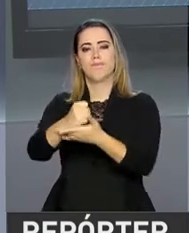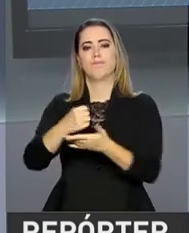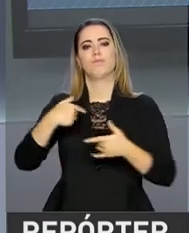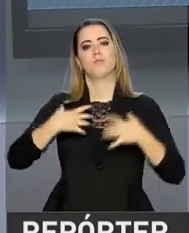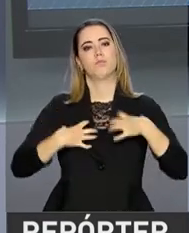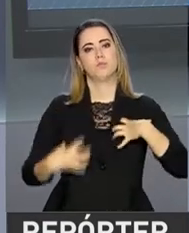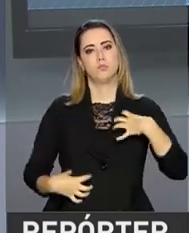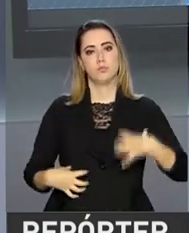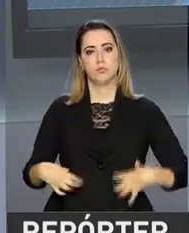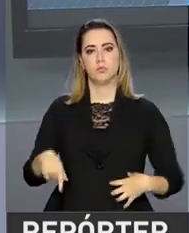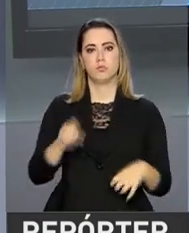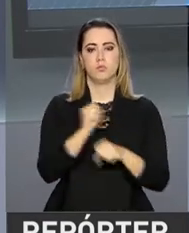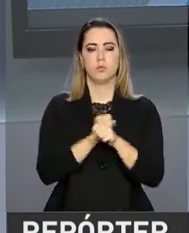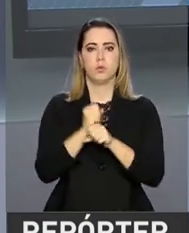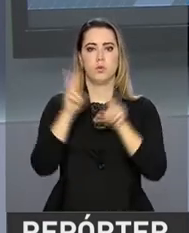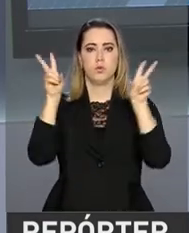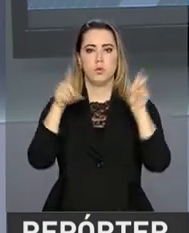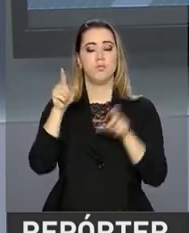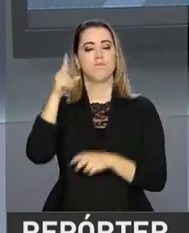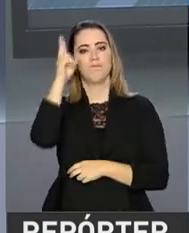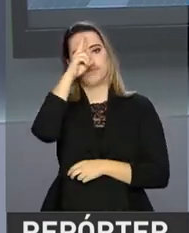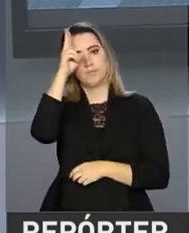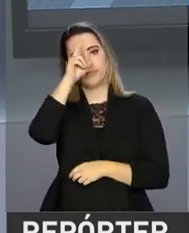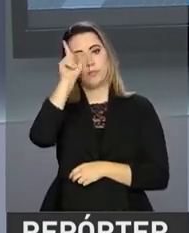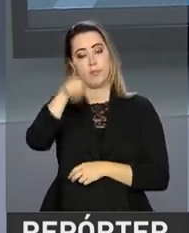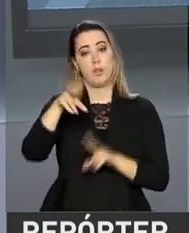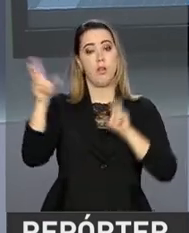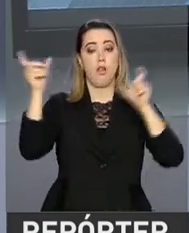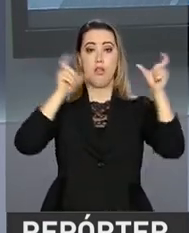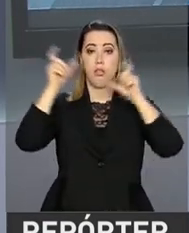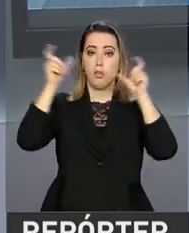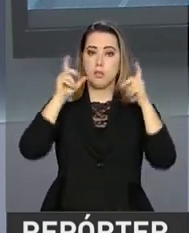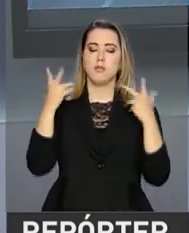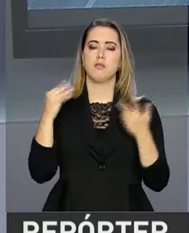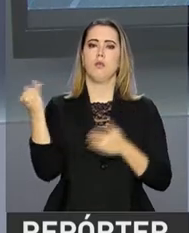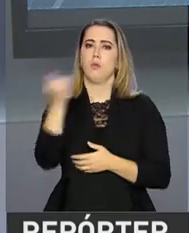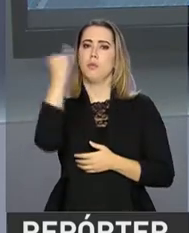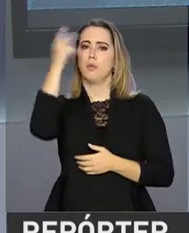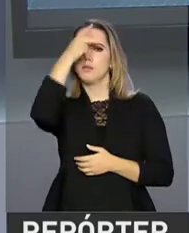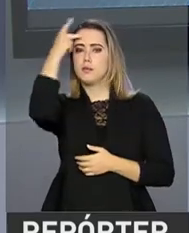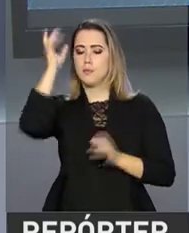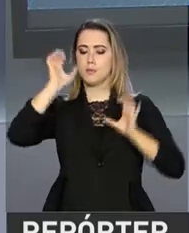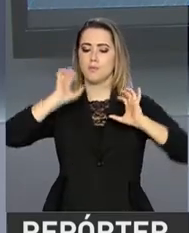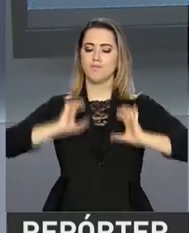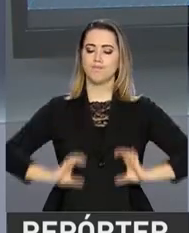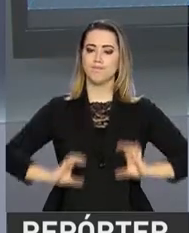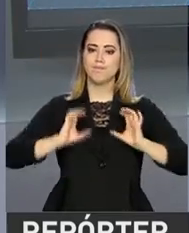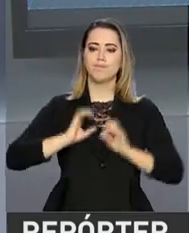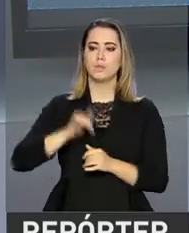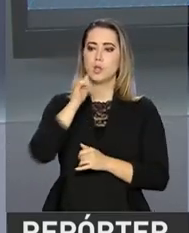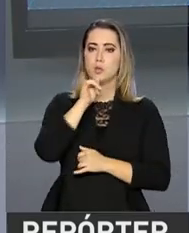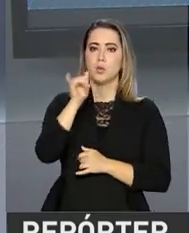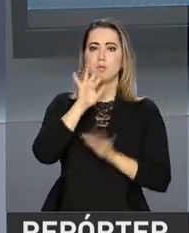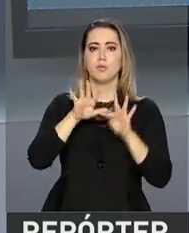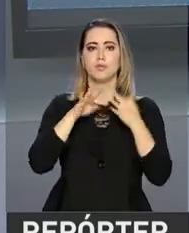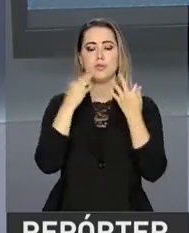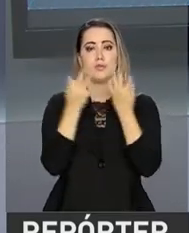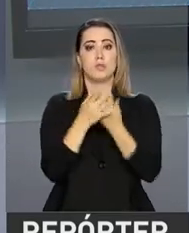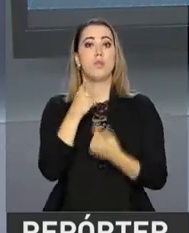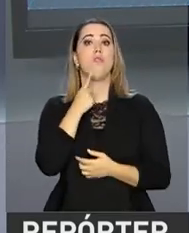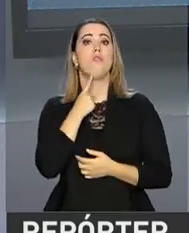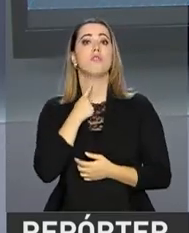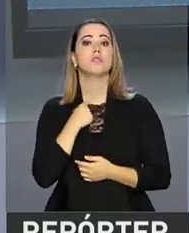ano com o tema é hora de lembrar ela chama a atenção para a importância do cidadão conscientizará família sobre a vontade de doar